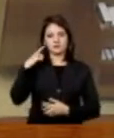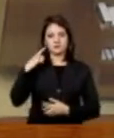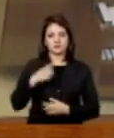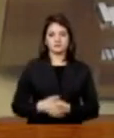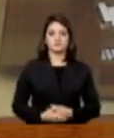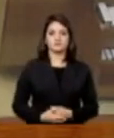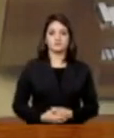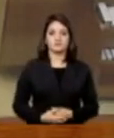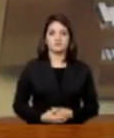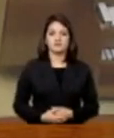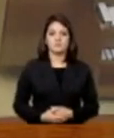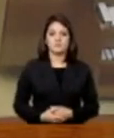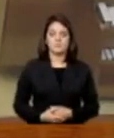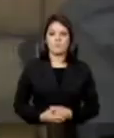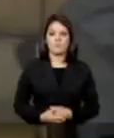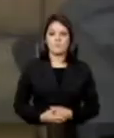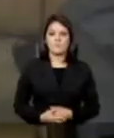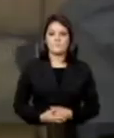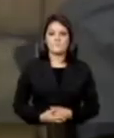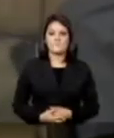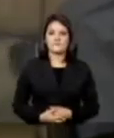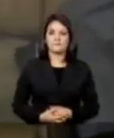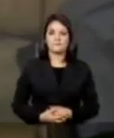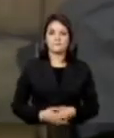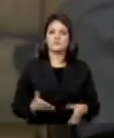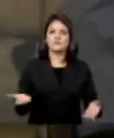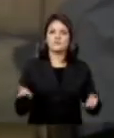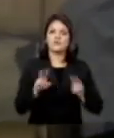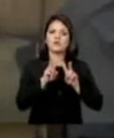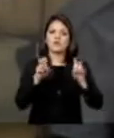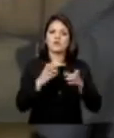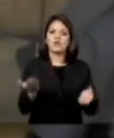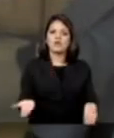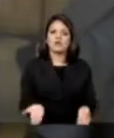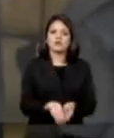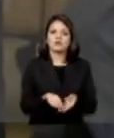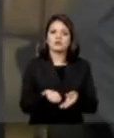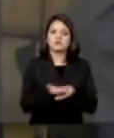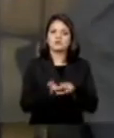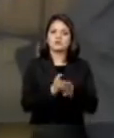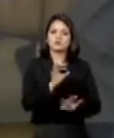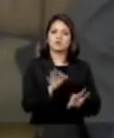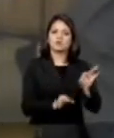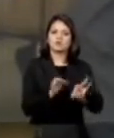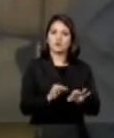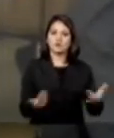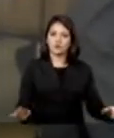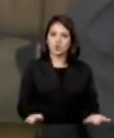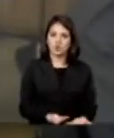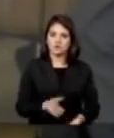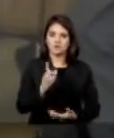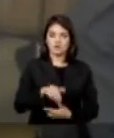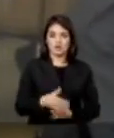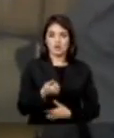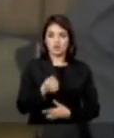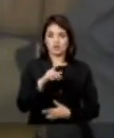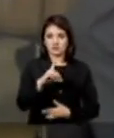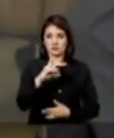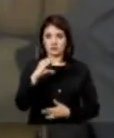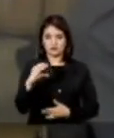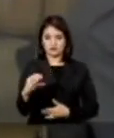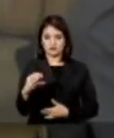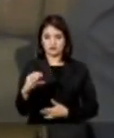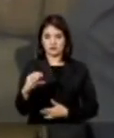O objeto das ações trazidas a julgamento é a declaração de